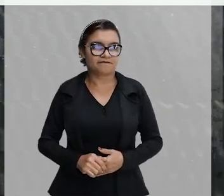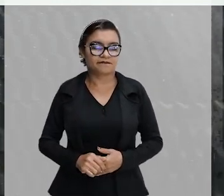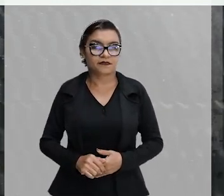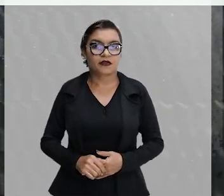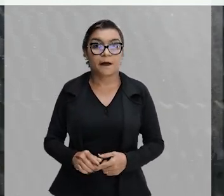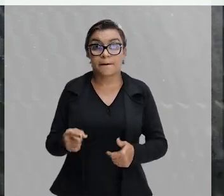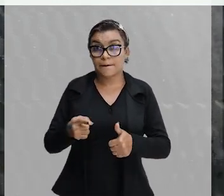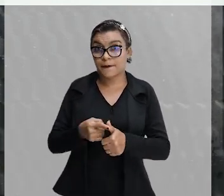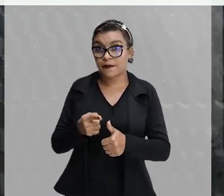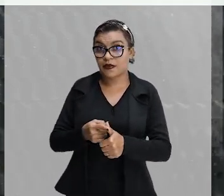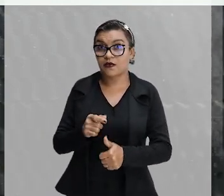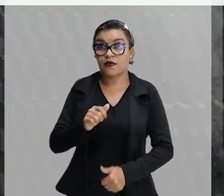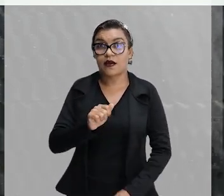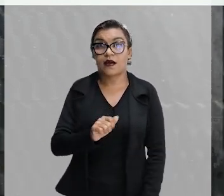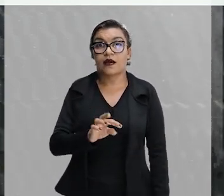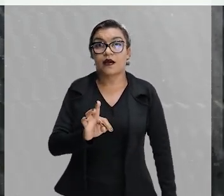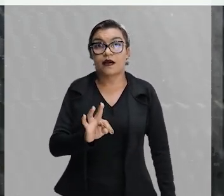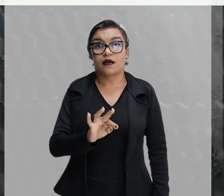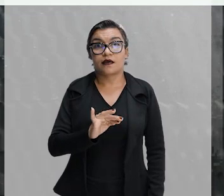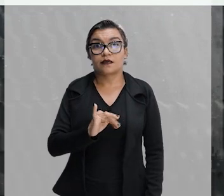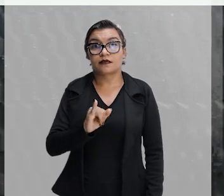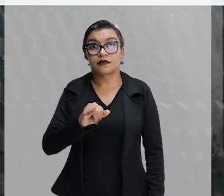atrito,